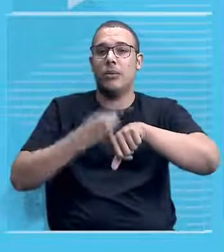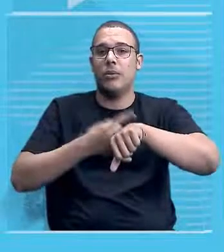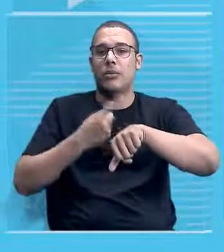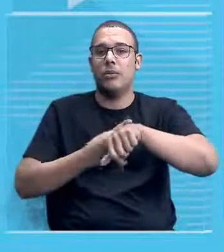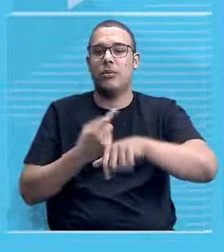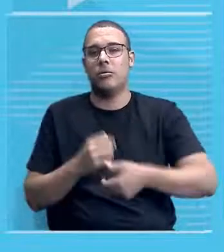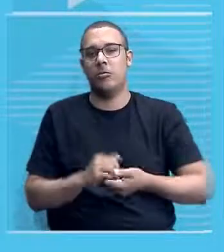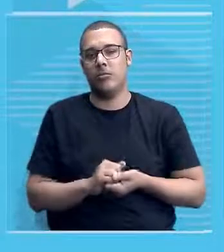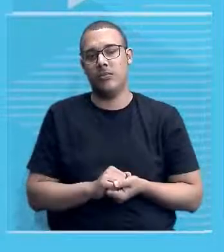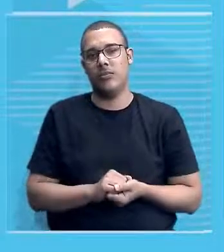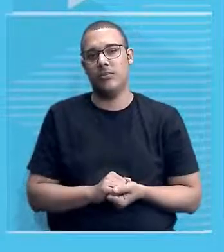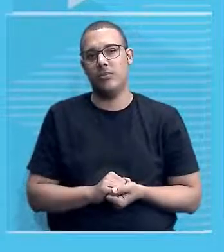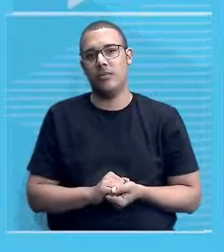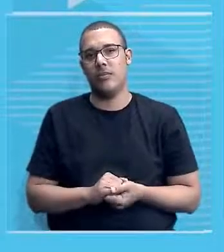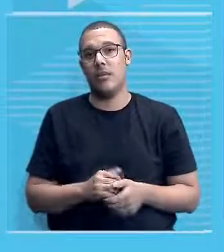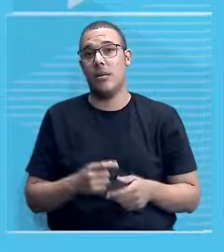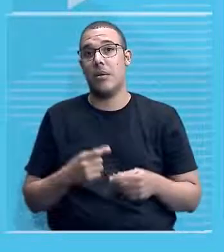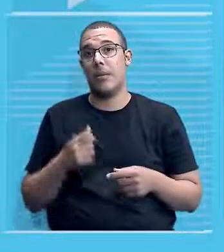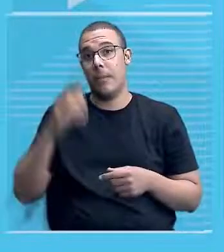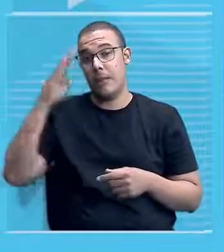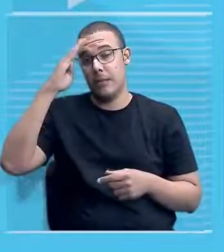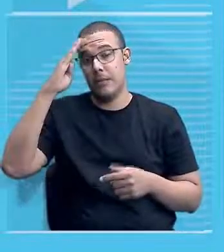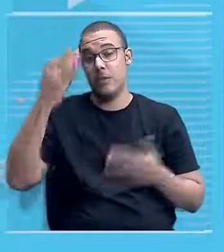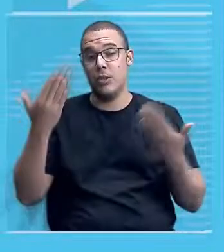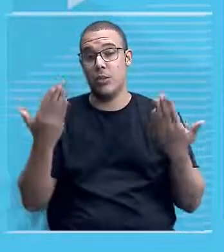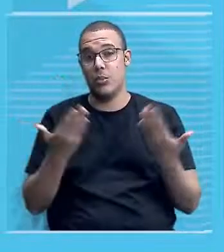principalmente o tempo presente